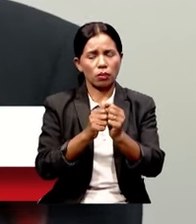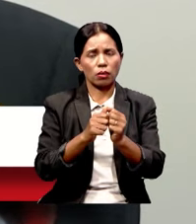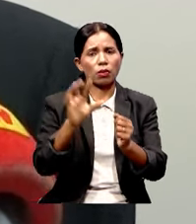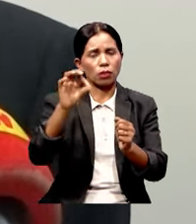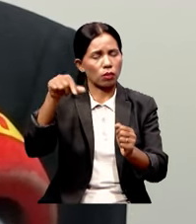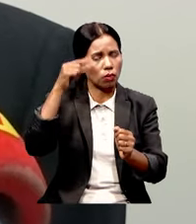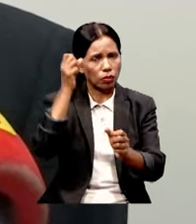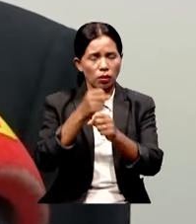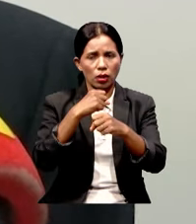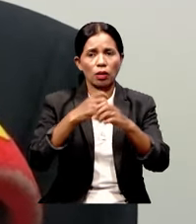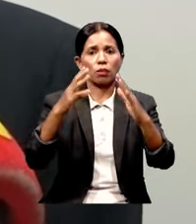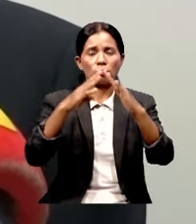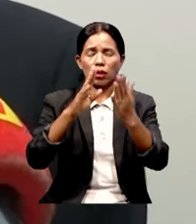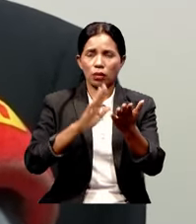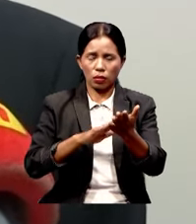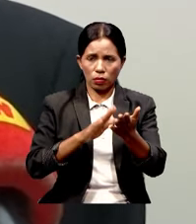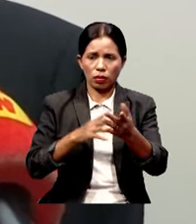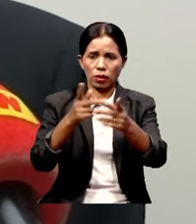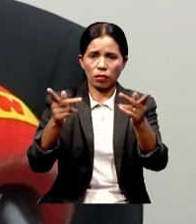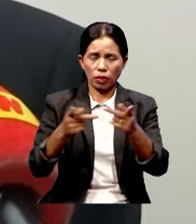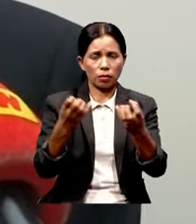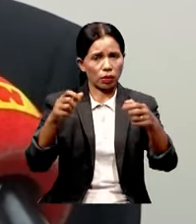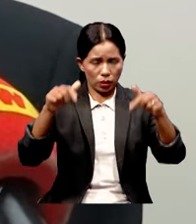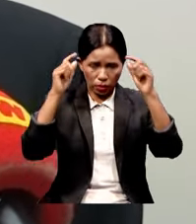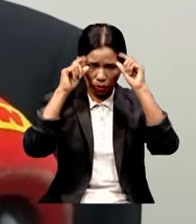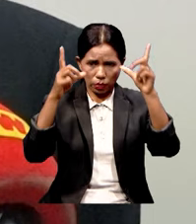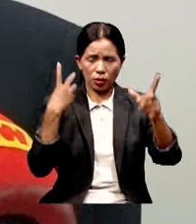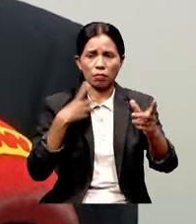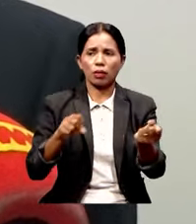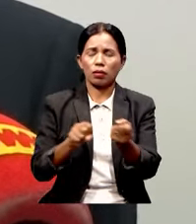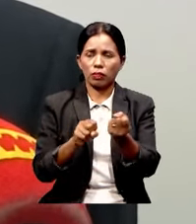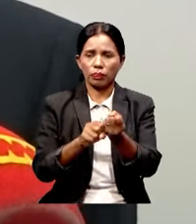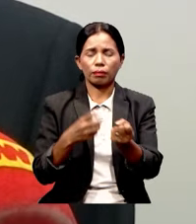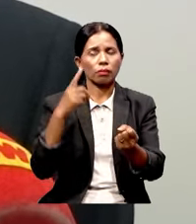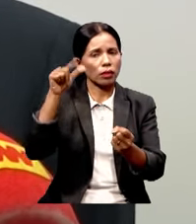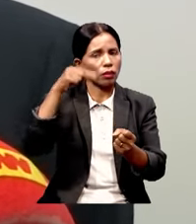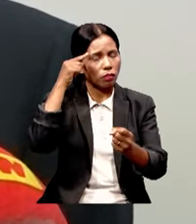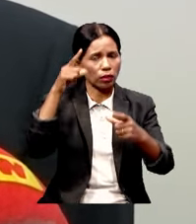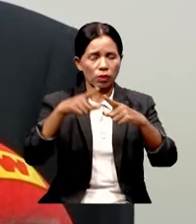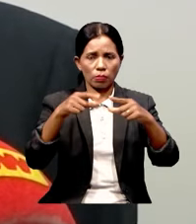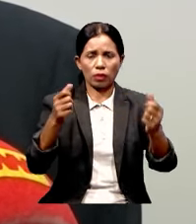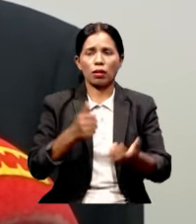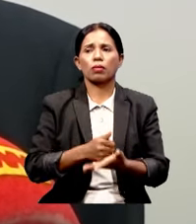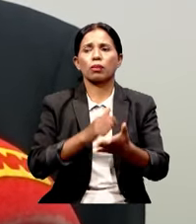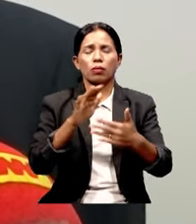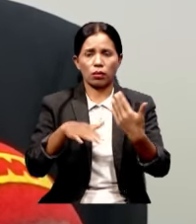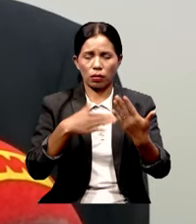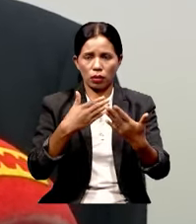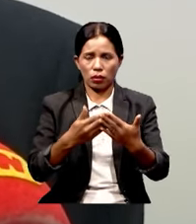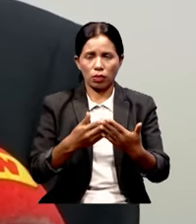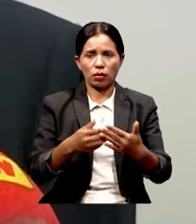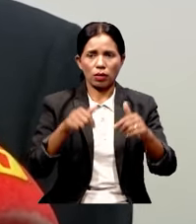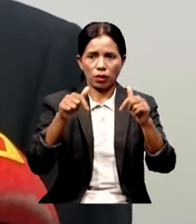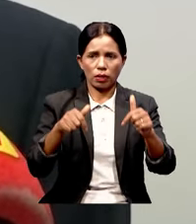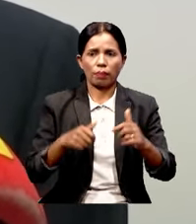construção escola ba iha areas barak ya Timor Leste. I ambi apoio, ami governo Japão apoio tomak ba esforço ida ne.